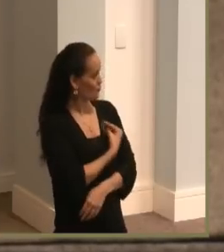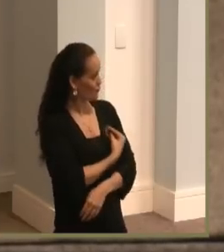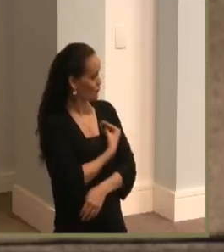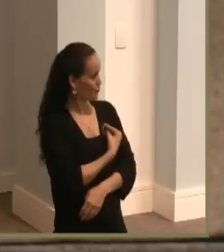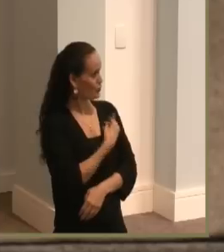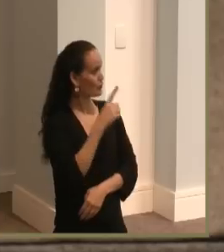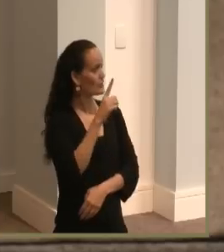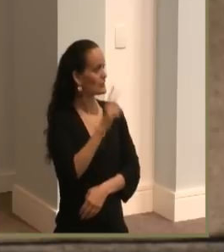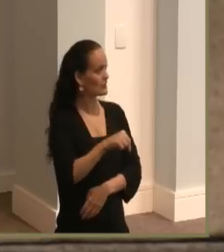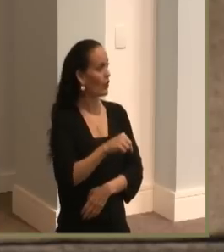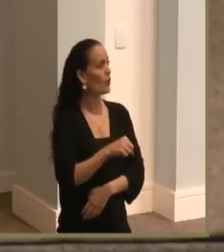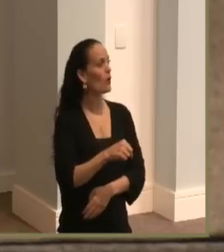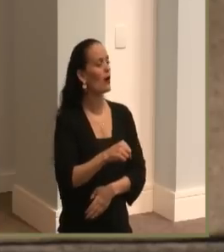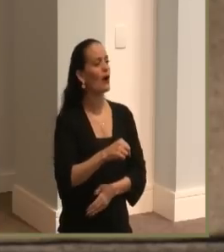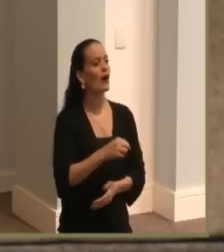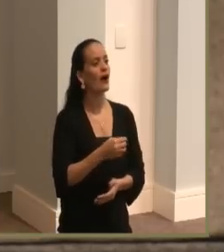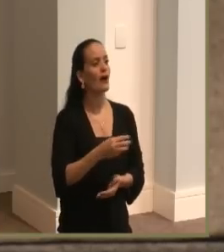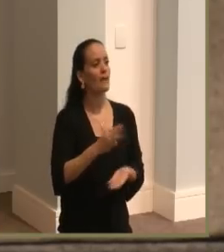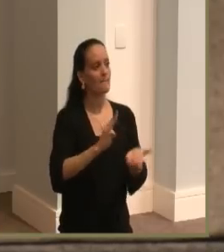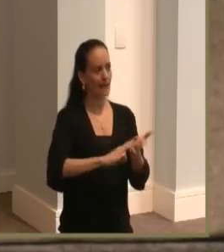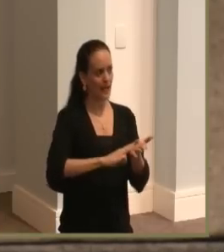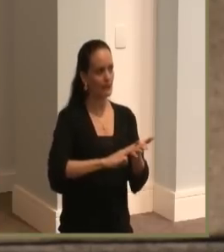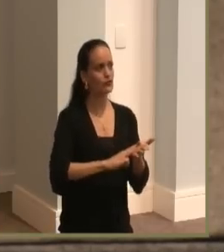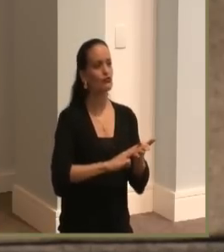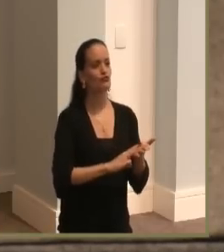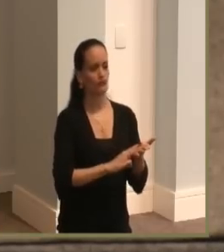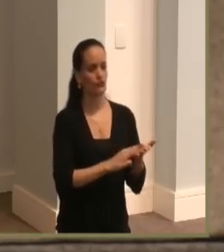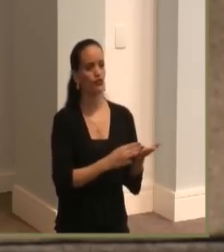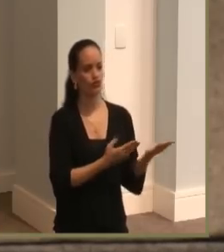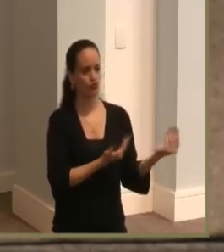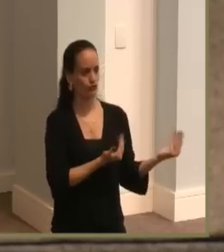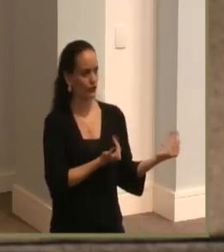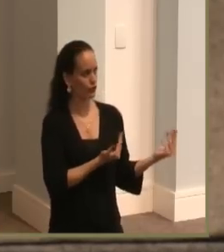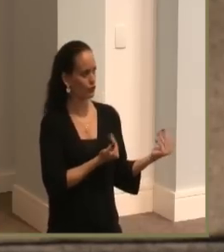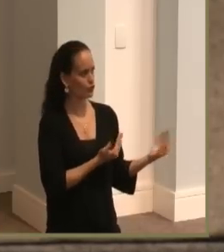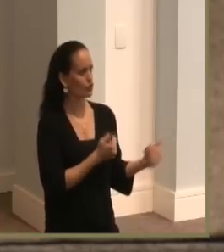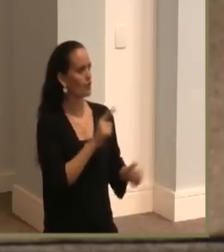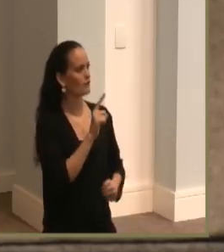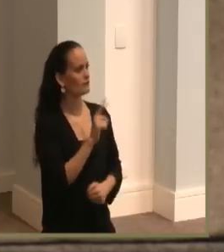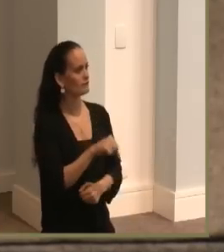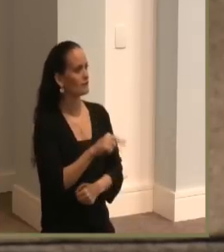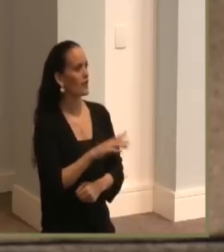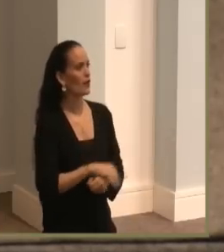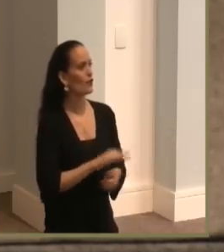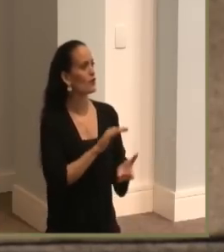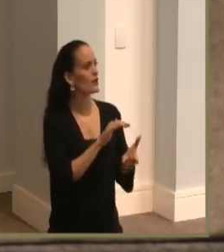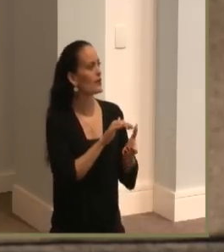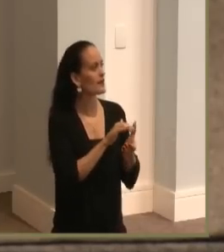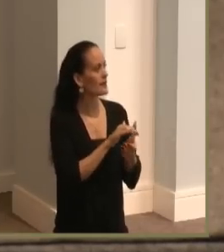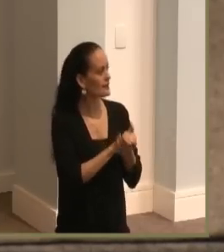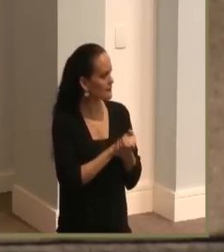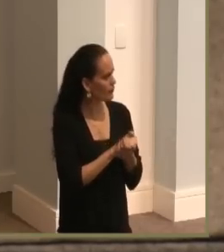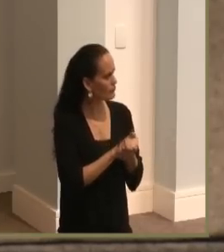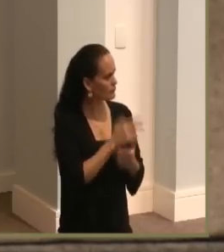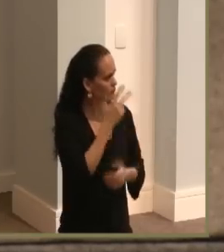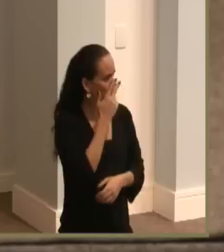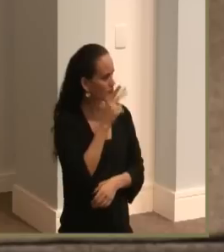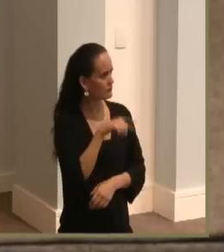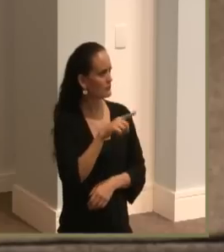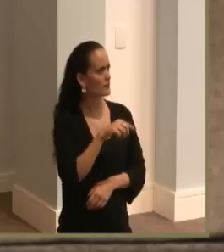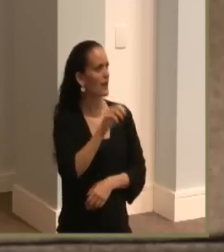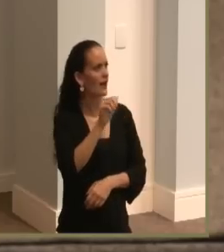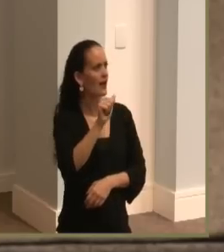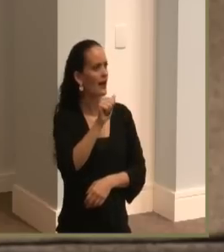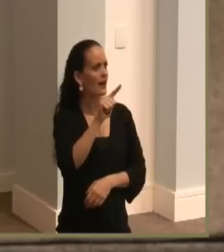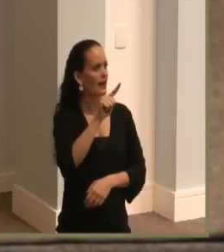membros da nossa juventude, Germano Cudes, que mora no oeste da Bahia, e o nosso querido irmão também, Alexandre